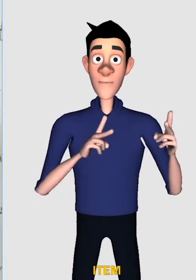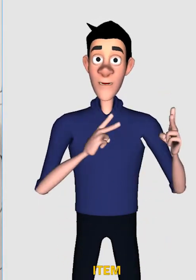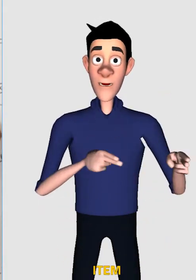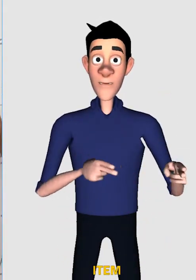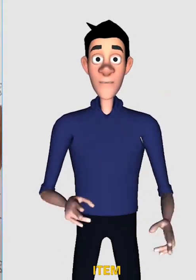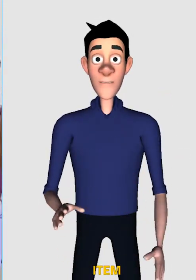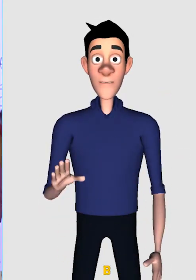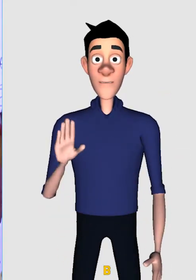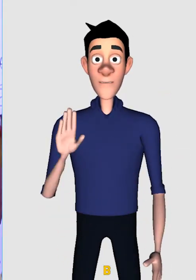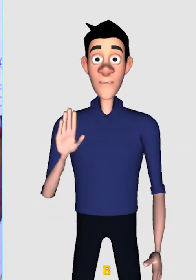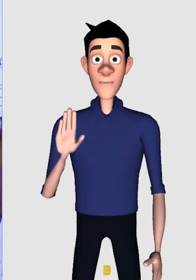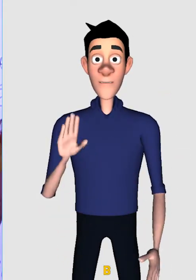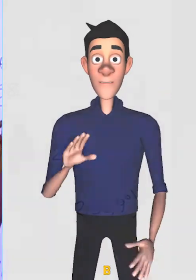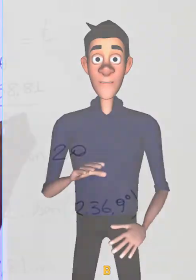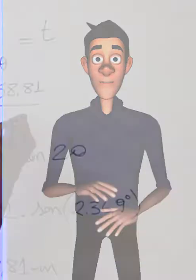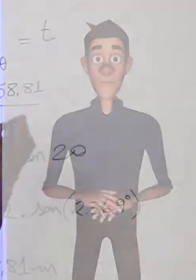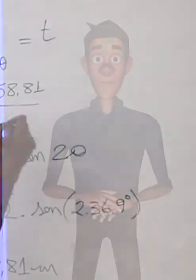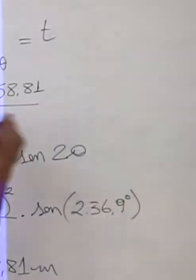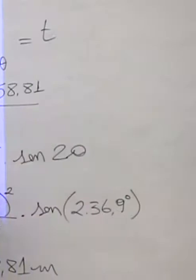E dividir por V0.